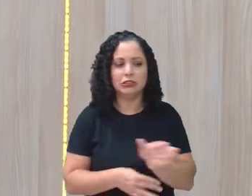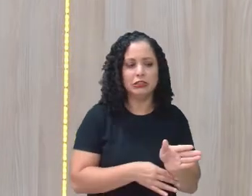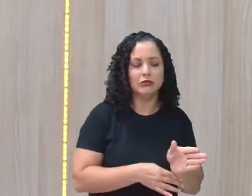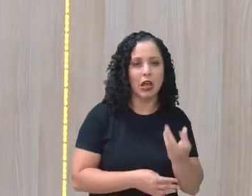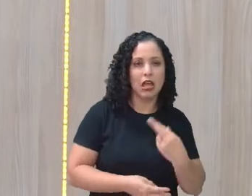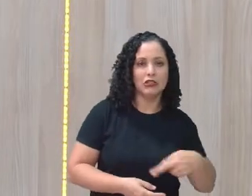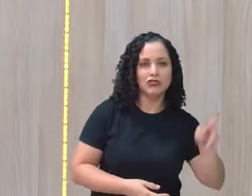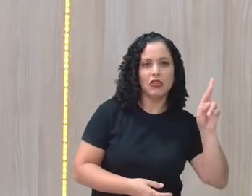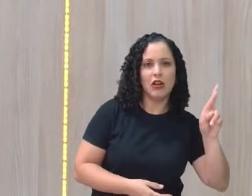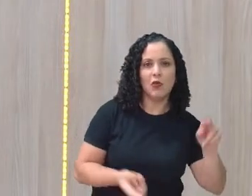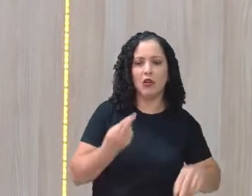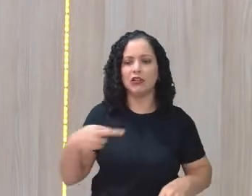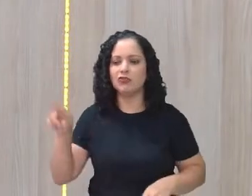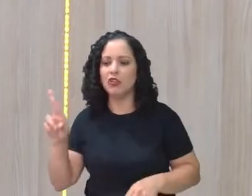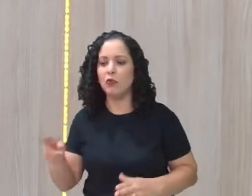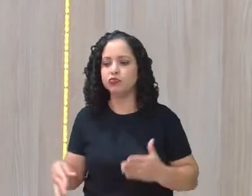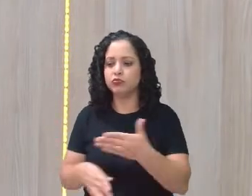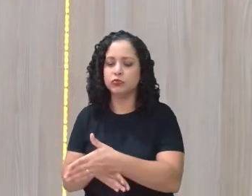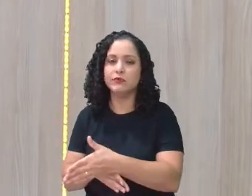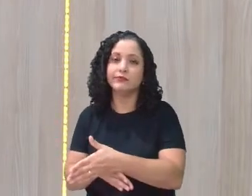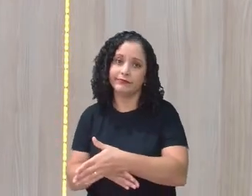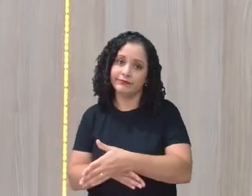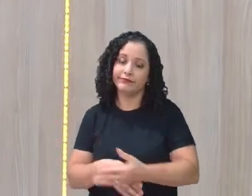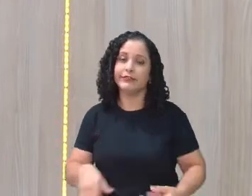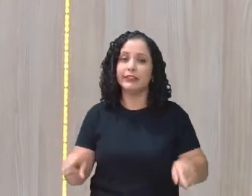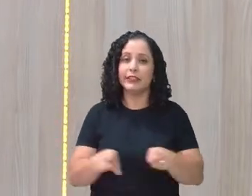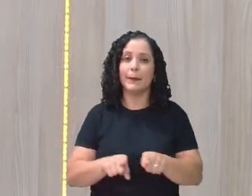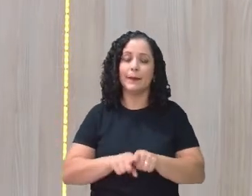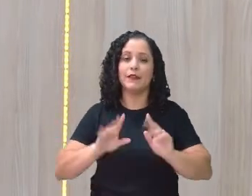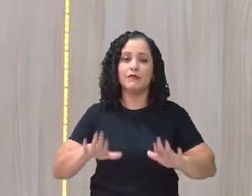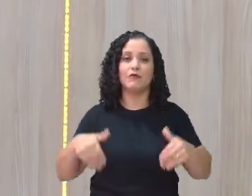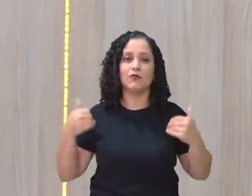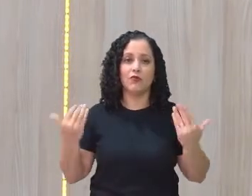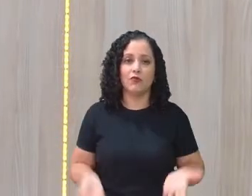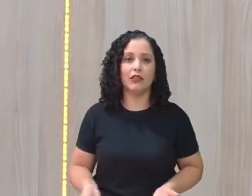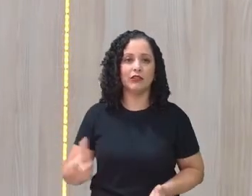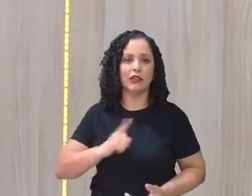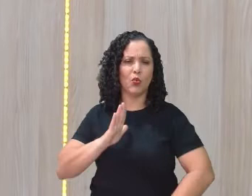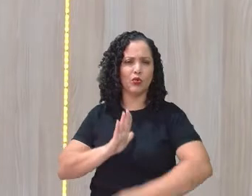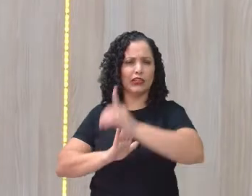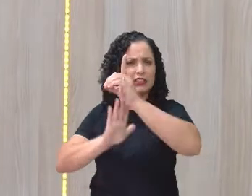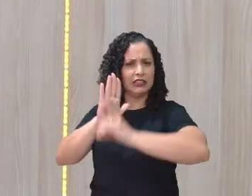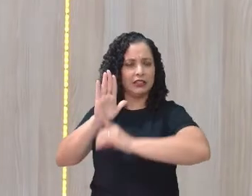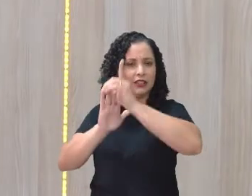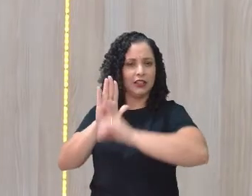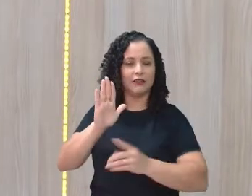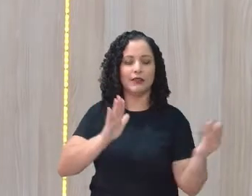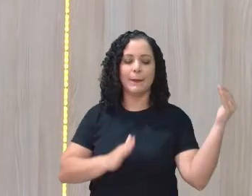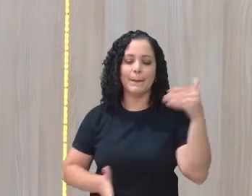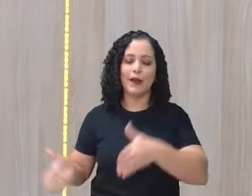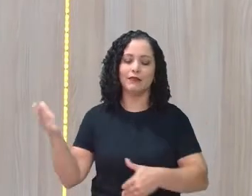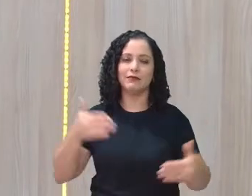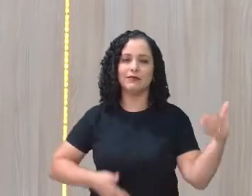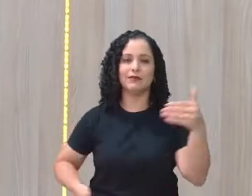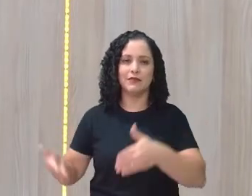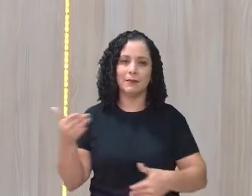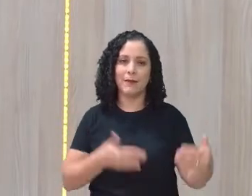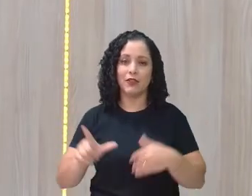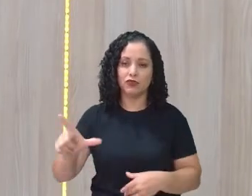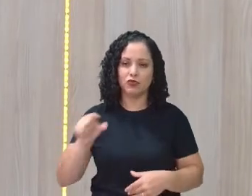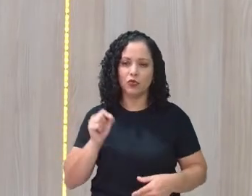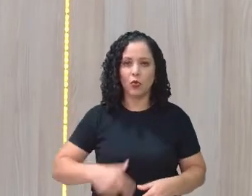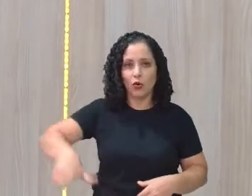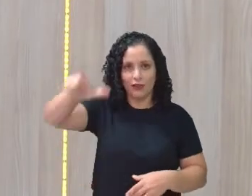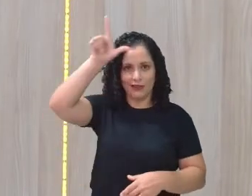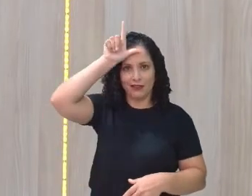religião, quando a gente também ali tem o direito de participar e escolher os nossos